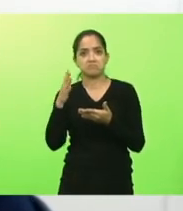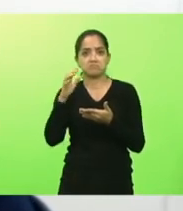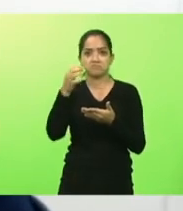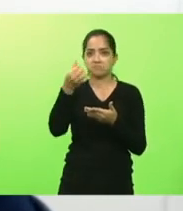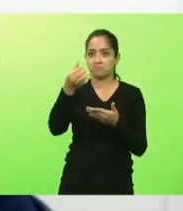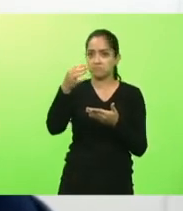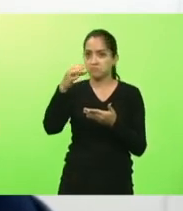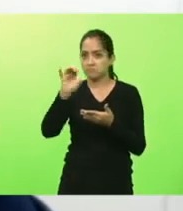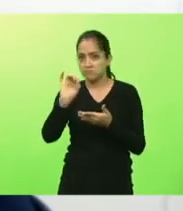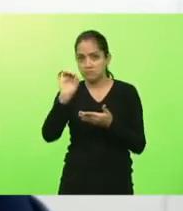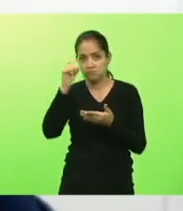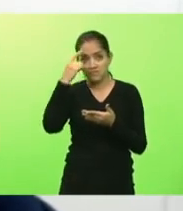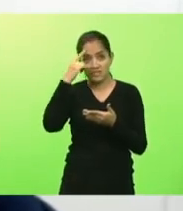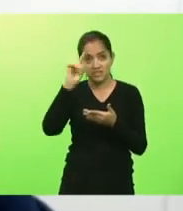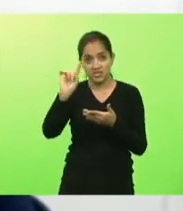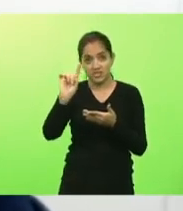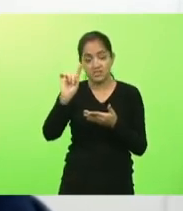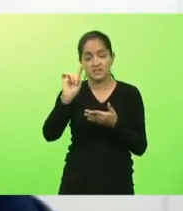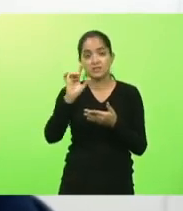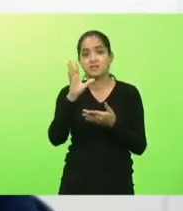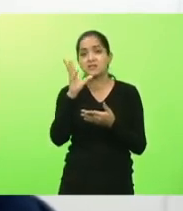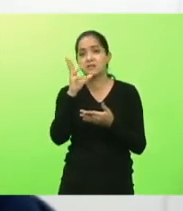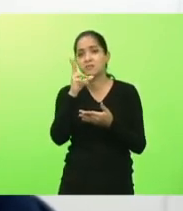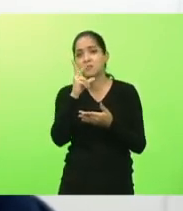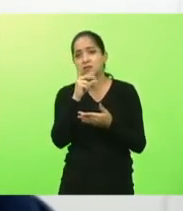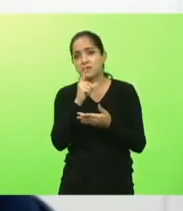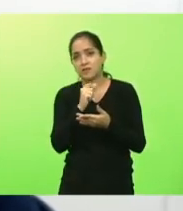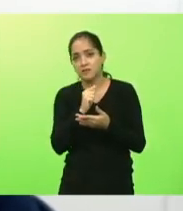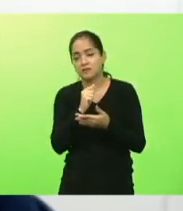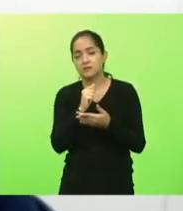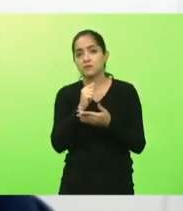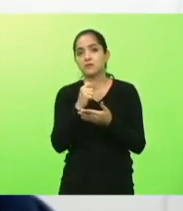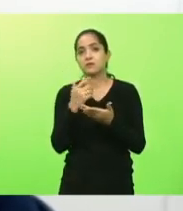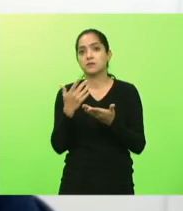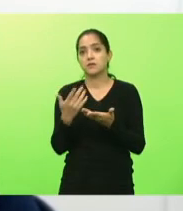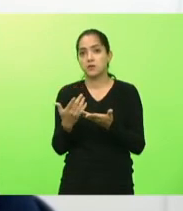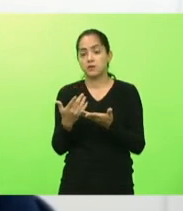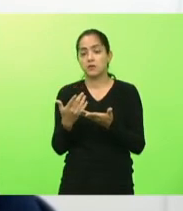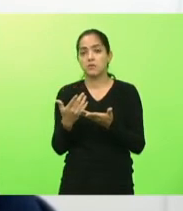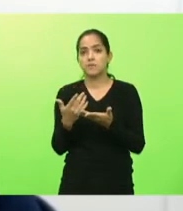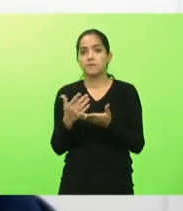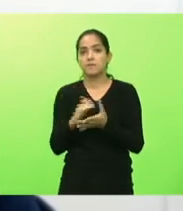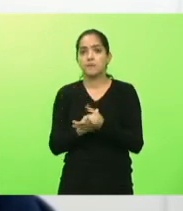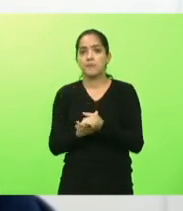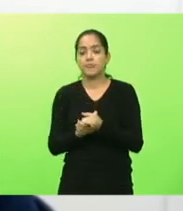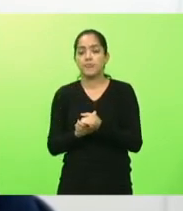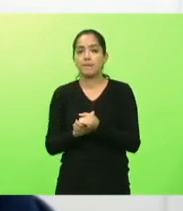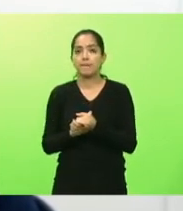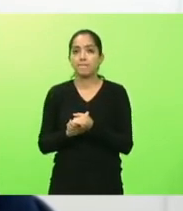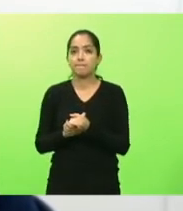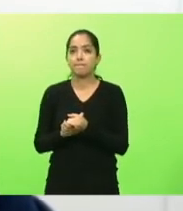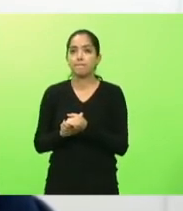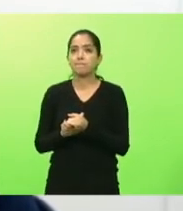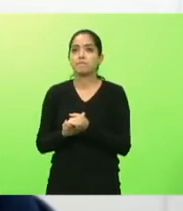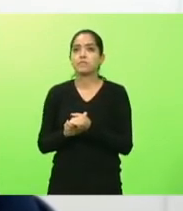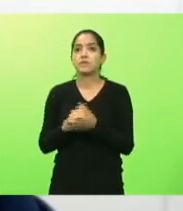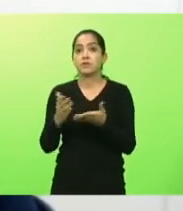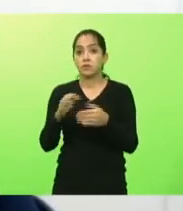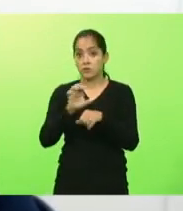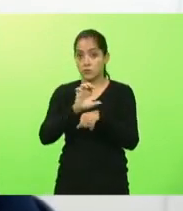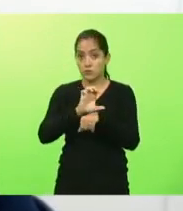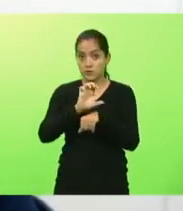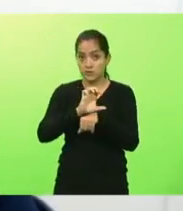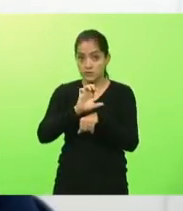60, 90 dias, 30 ainda era rápido, quando efetivamente o Estado fazia